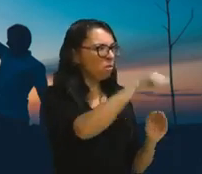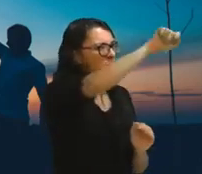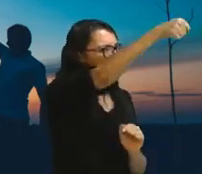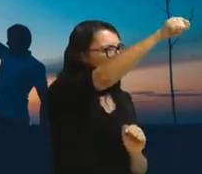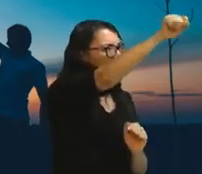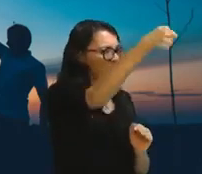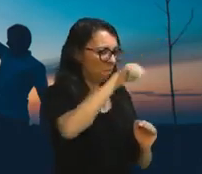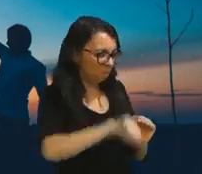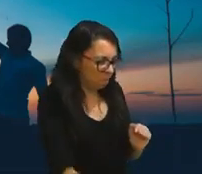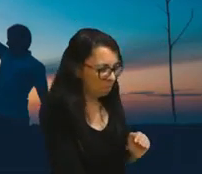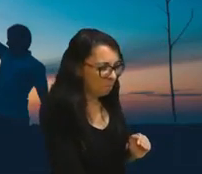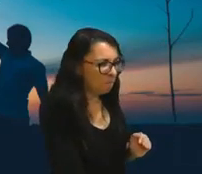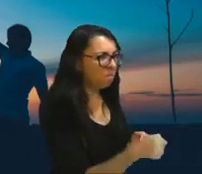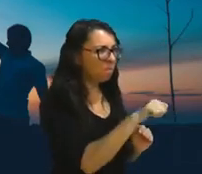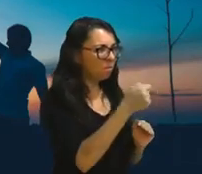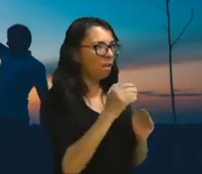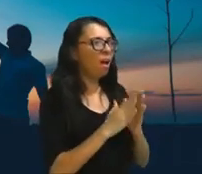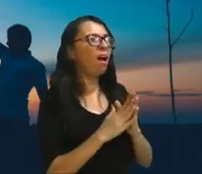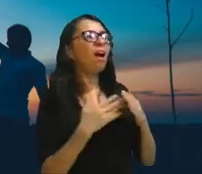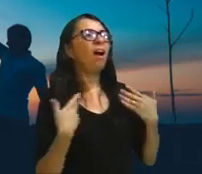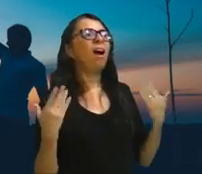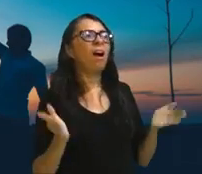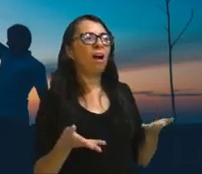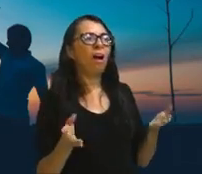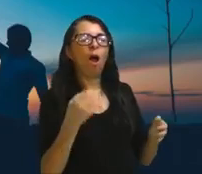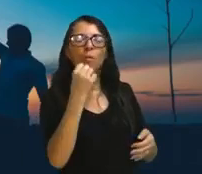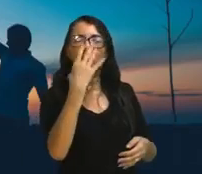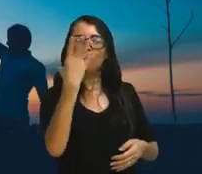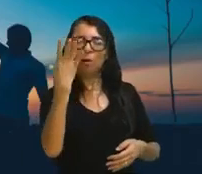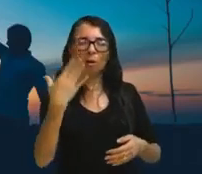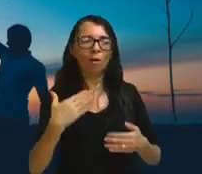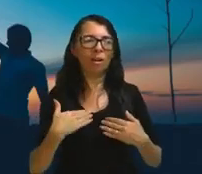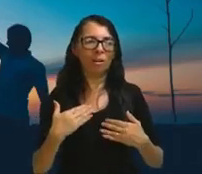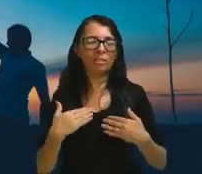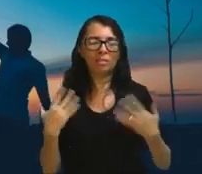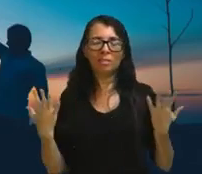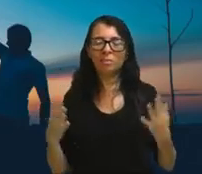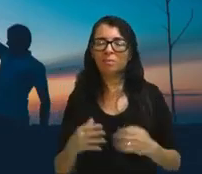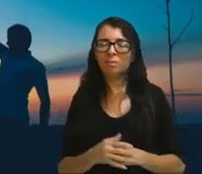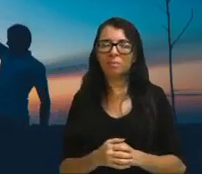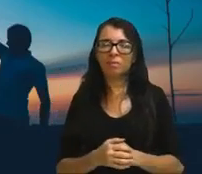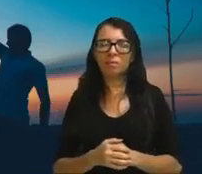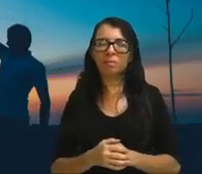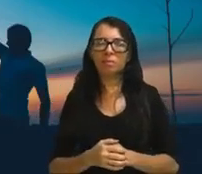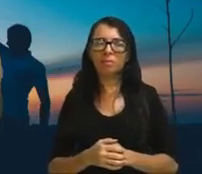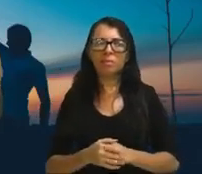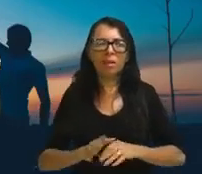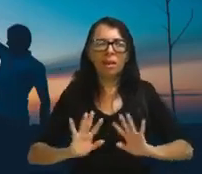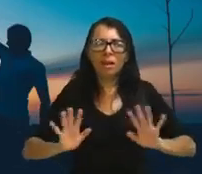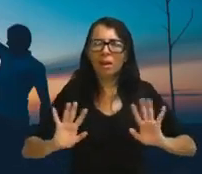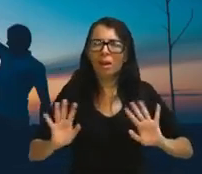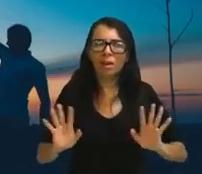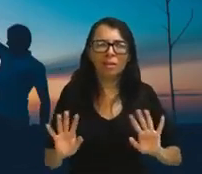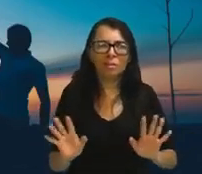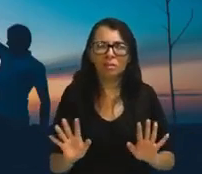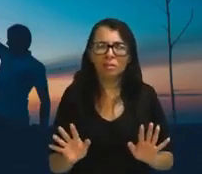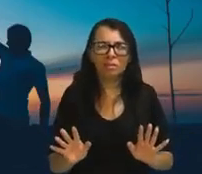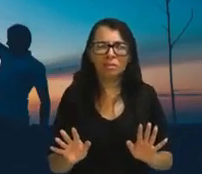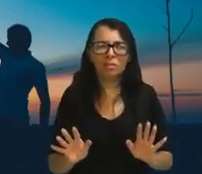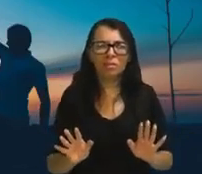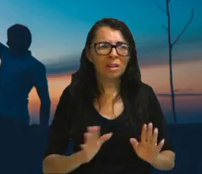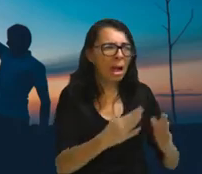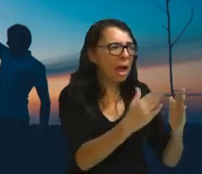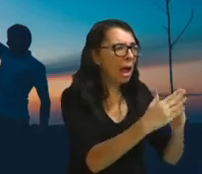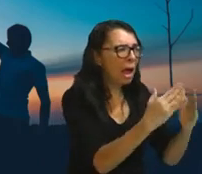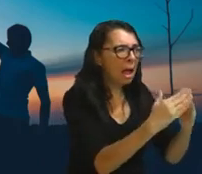computadores, onde seus filhos ficam no quarto, no celular dos seus filhos. Não adianta. Se Deus não for o sentinela da vida de vocês, se Deus não for aquele